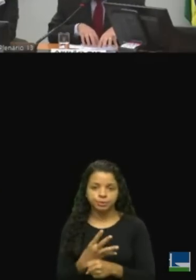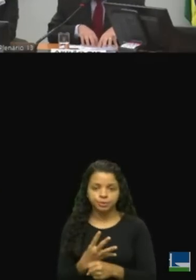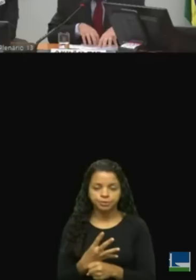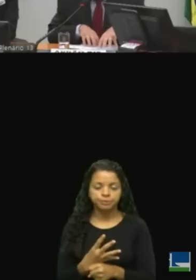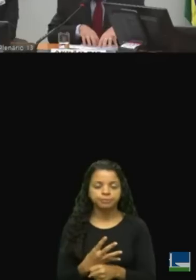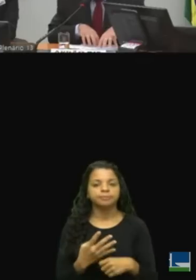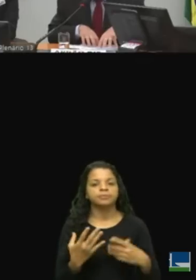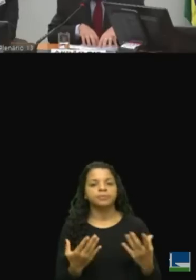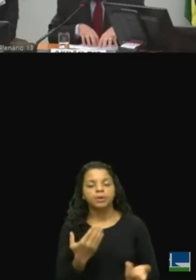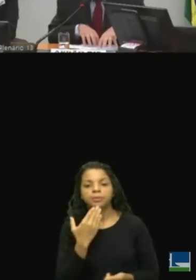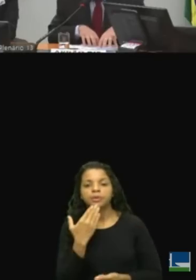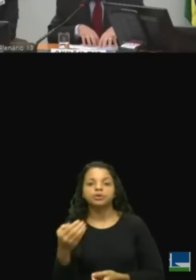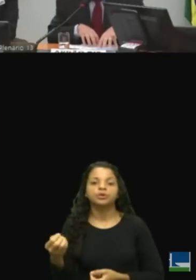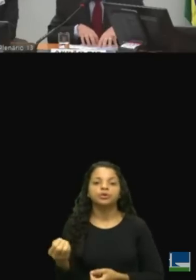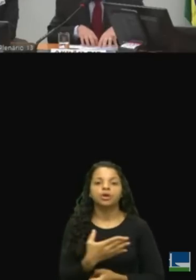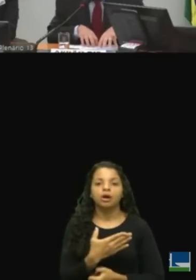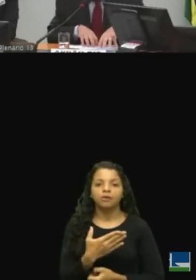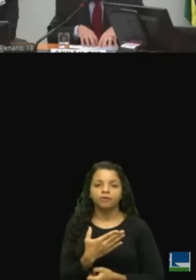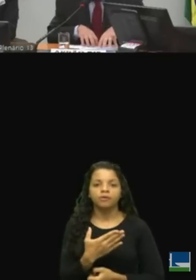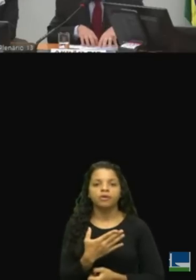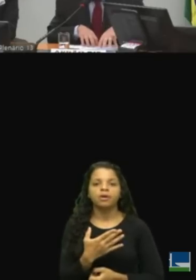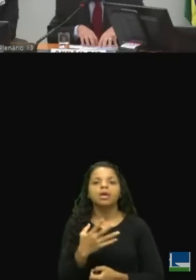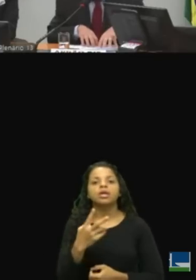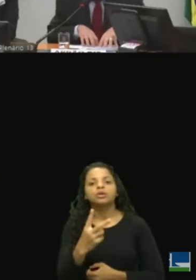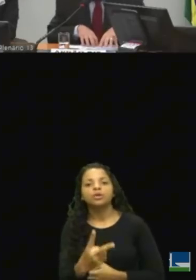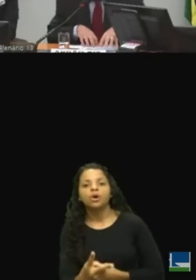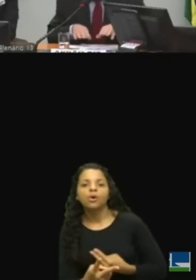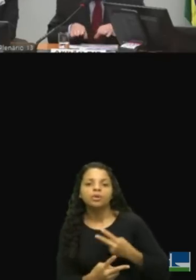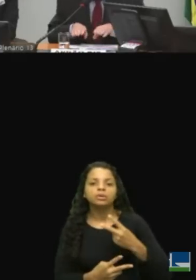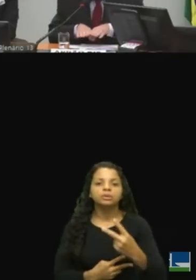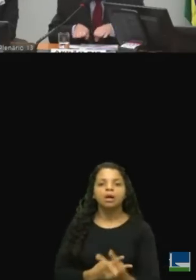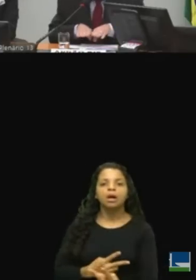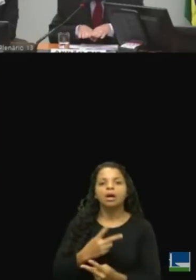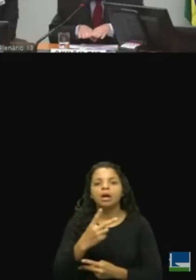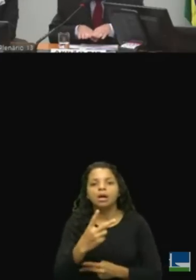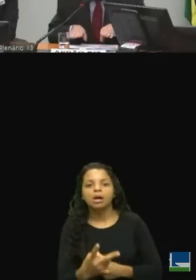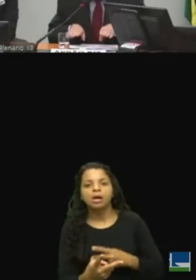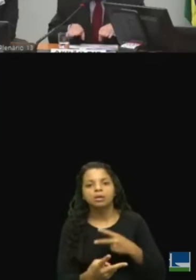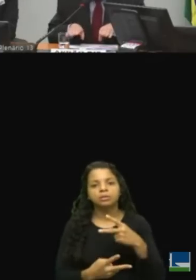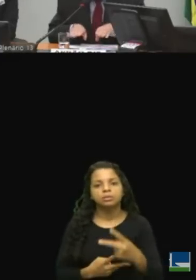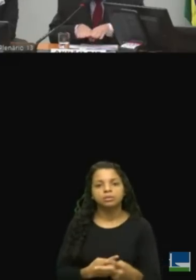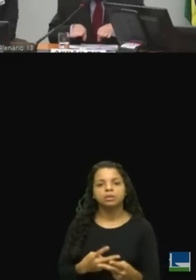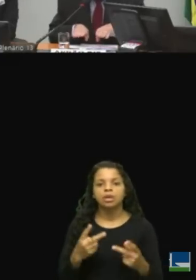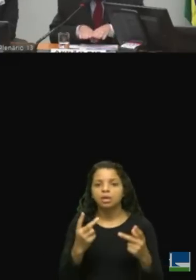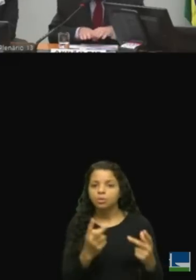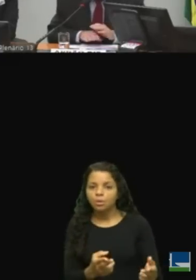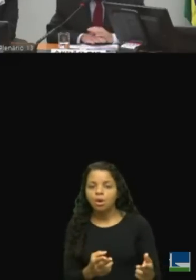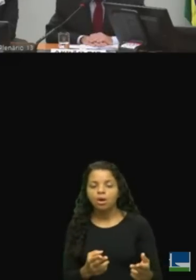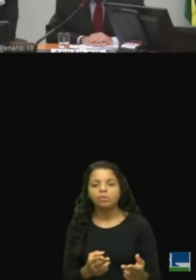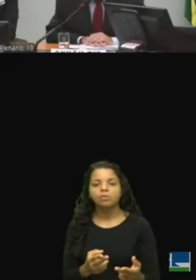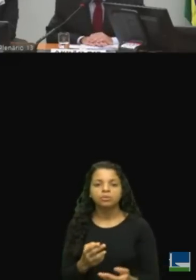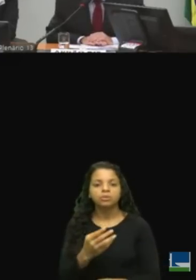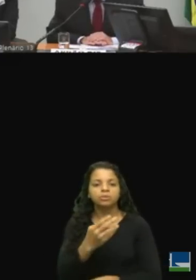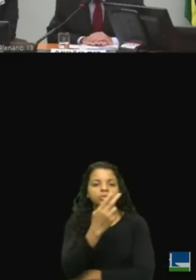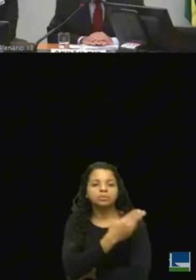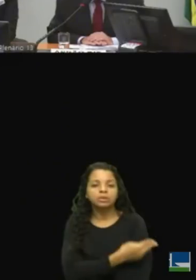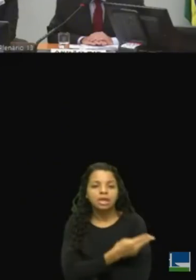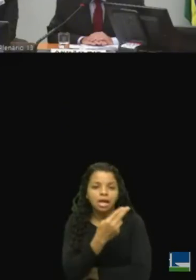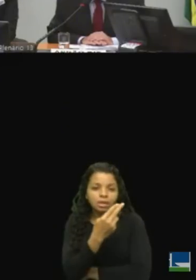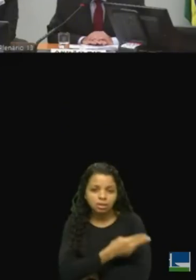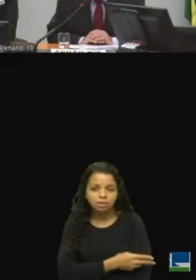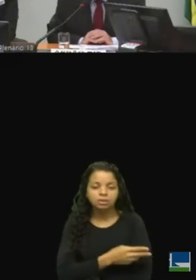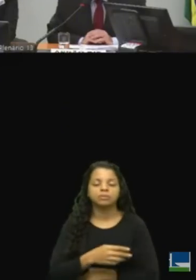pessoa possa pedir uma nova isenção a cada 2 anos. Exatamente igual ao taxista, que está no mesmo artigo da reforma